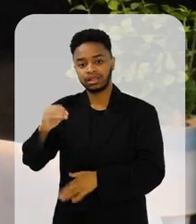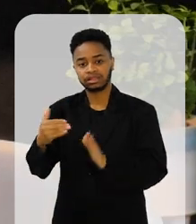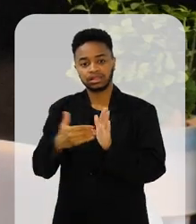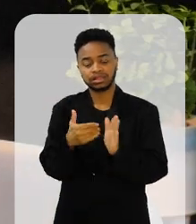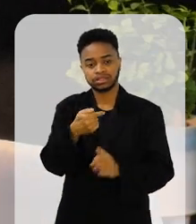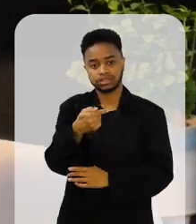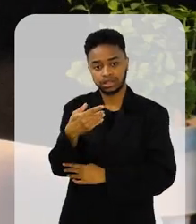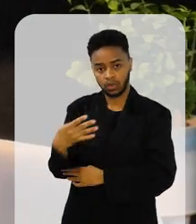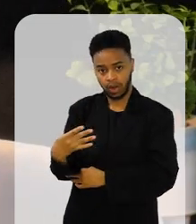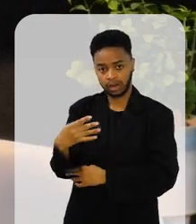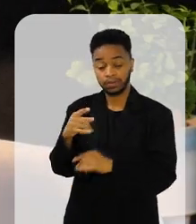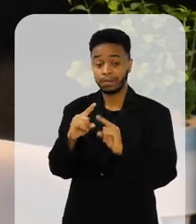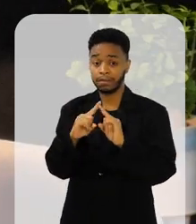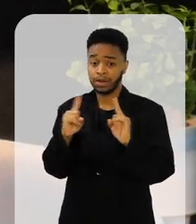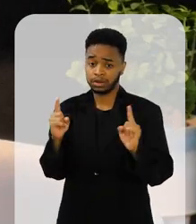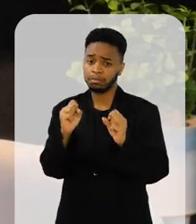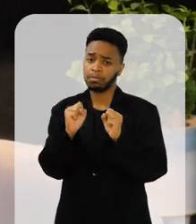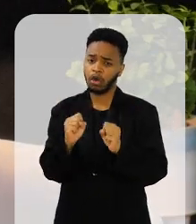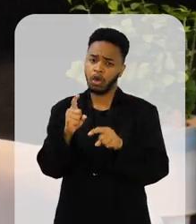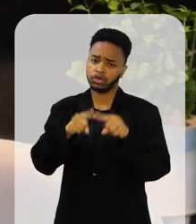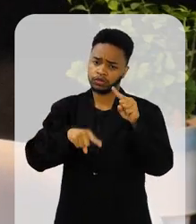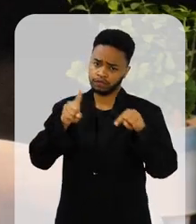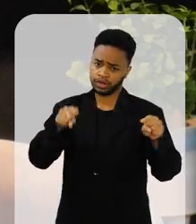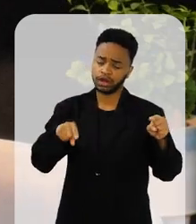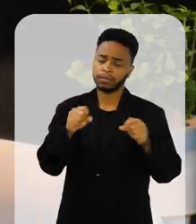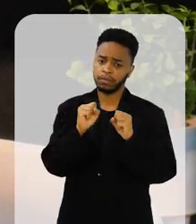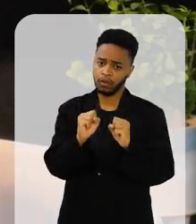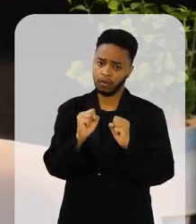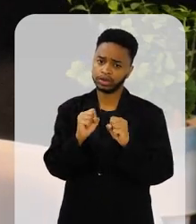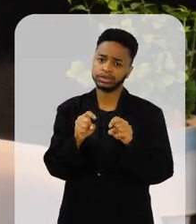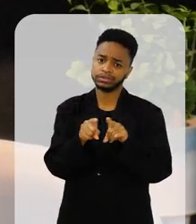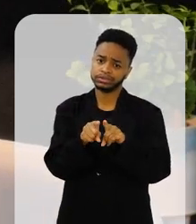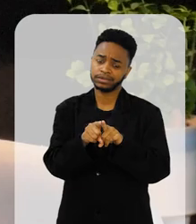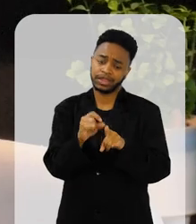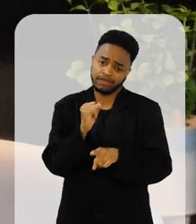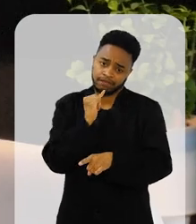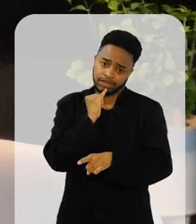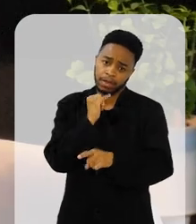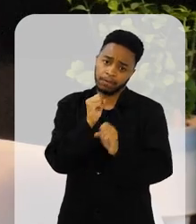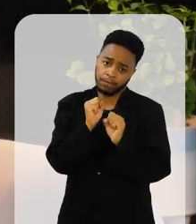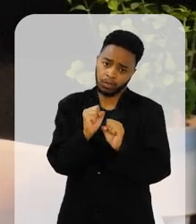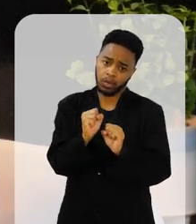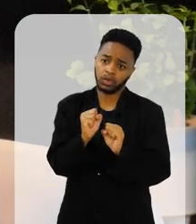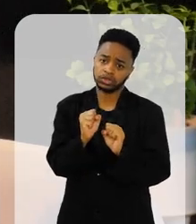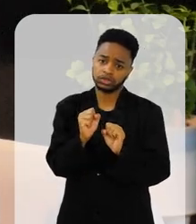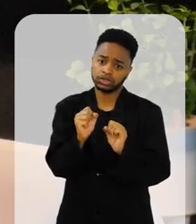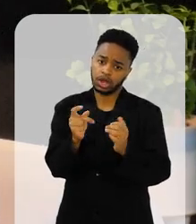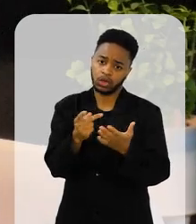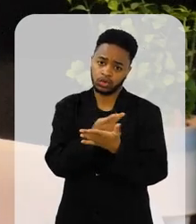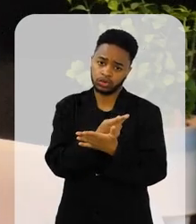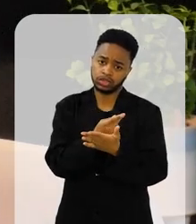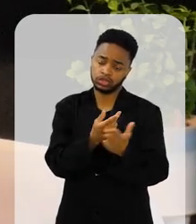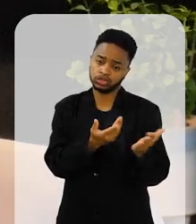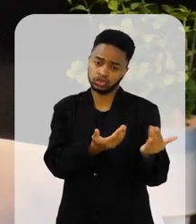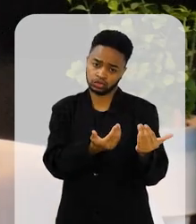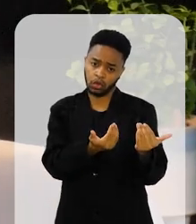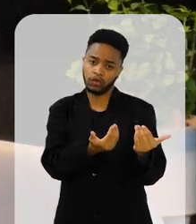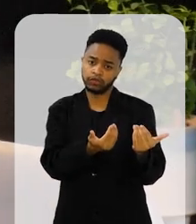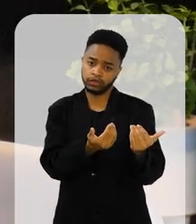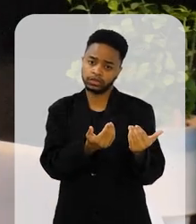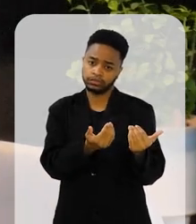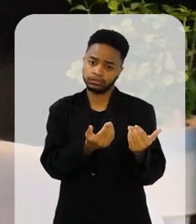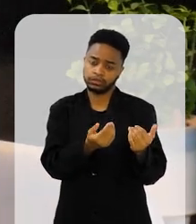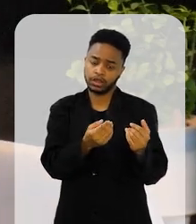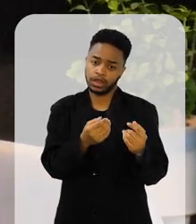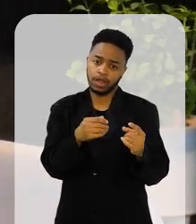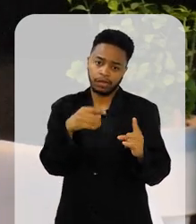anos. Porém, podem ter, devem ter, infelizmente, agressões por pessoas mais jovens. Como